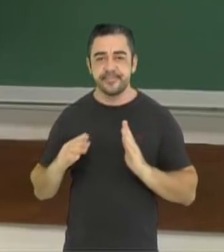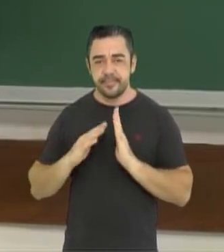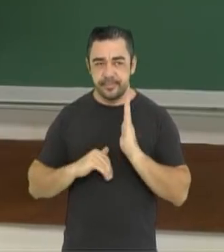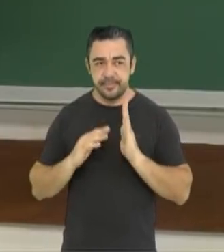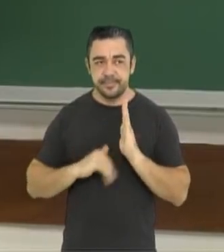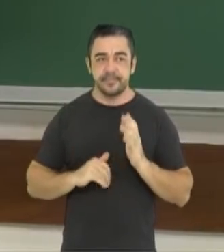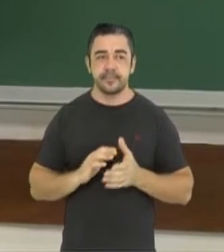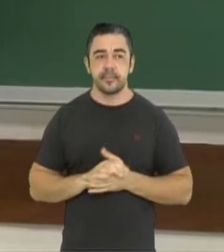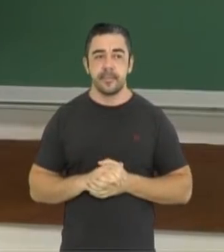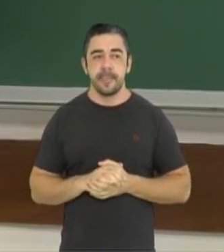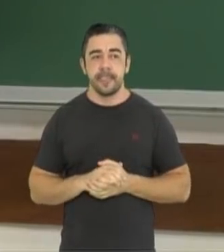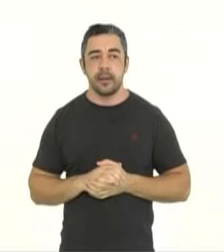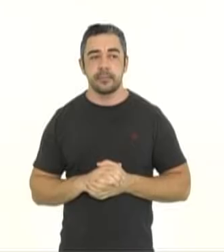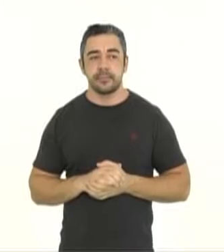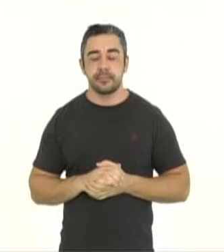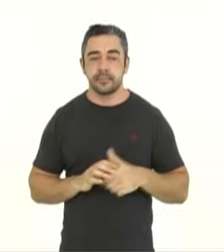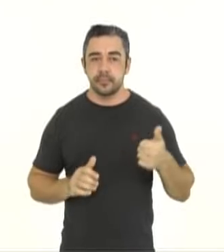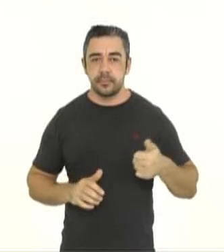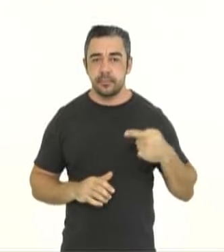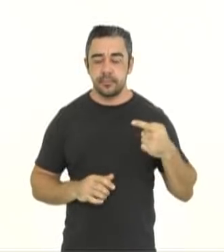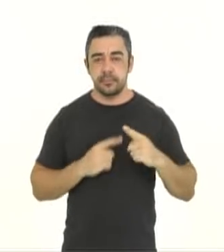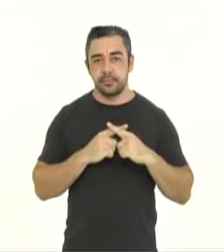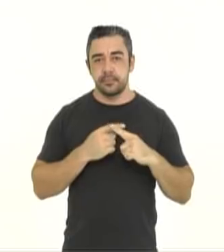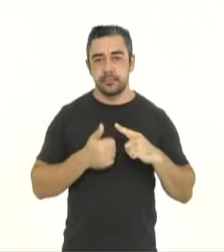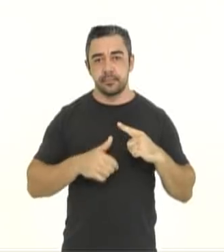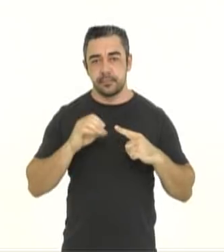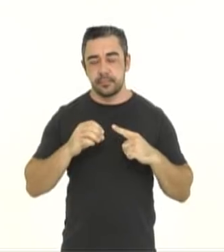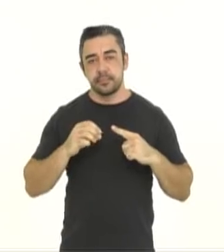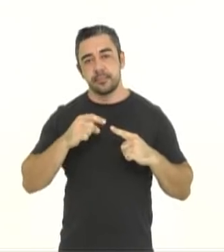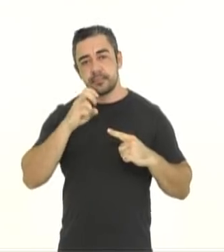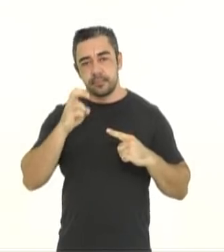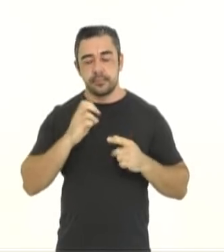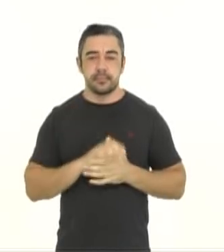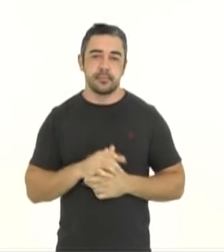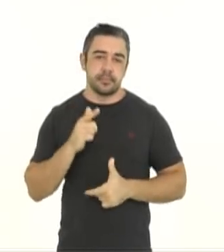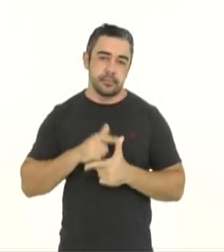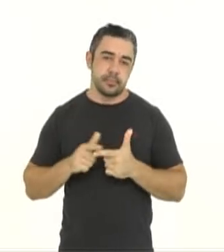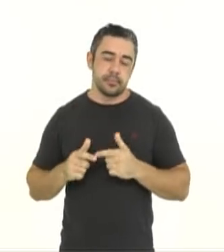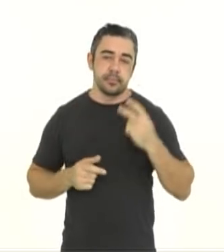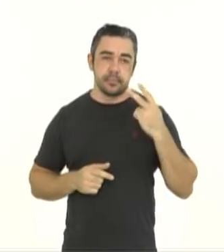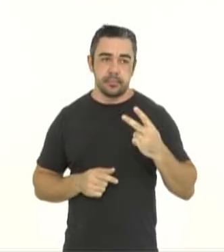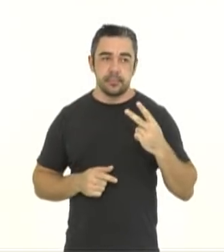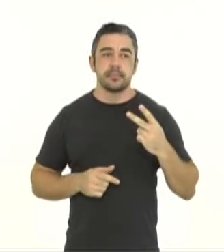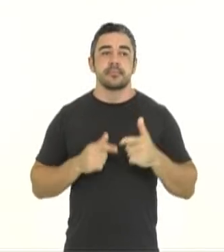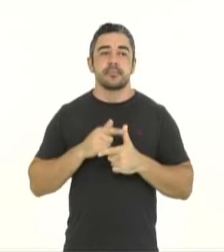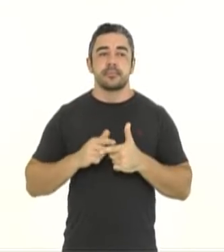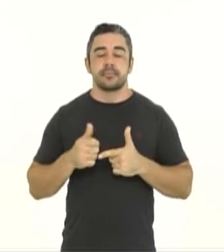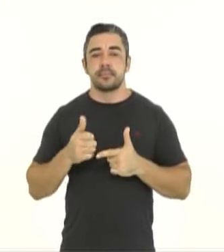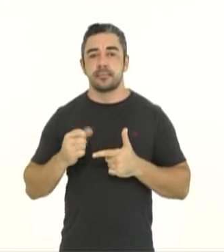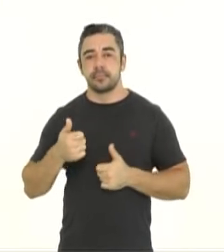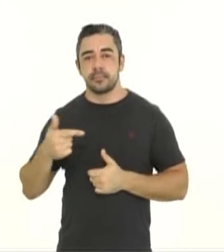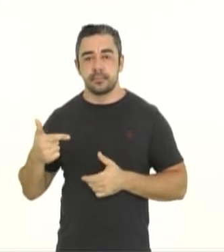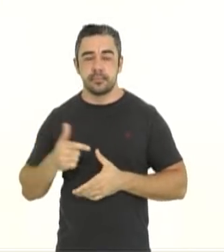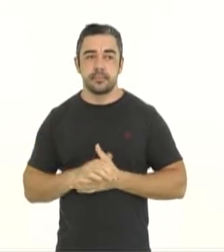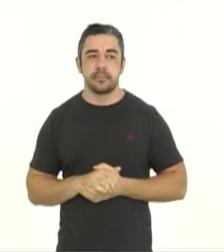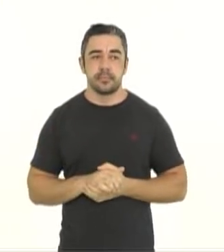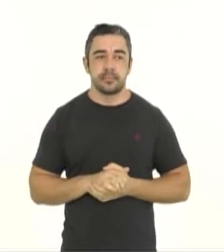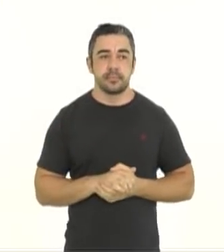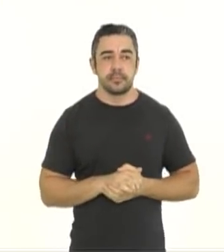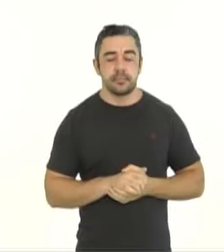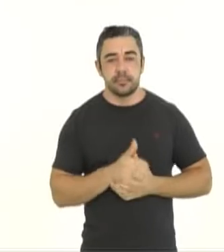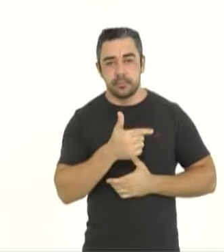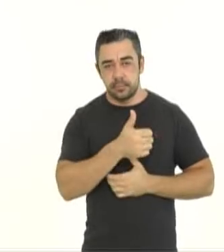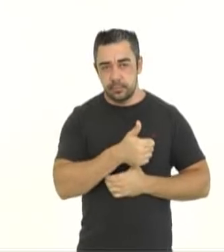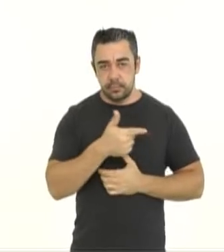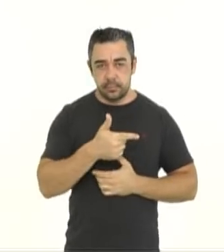subtrair os valores. Olha só. 12 vezes 10 na 5, dividido por 2 vezes 10 na 2. Vou fazer a divisão do 12